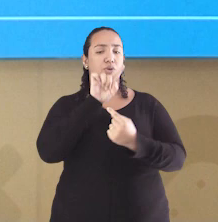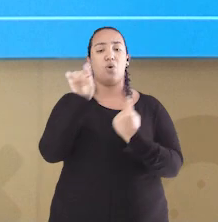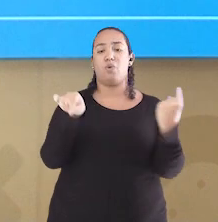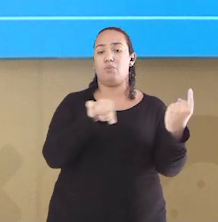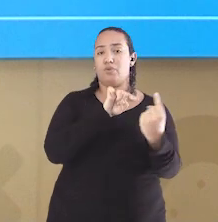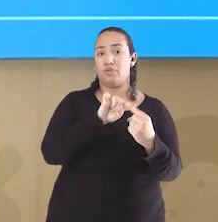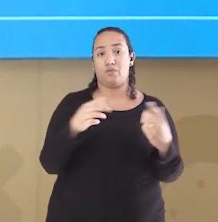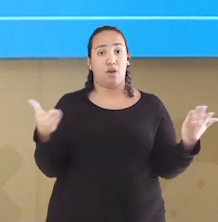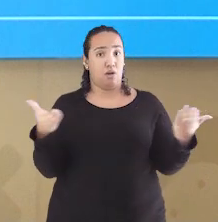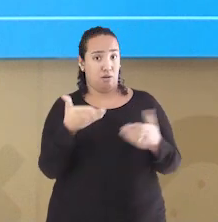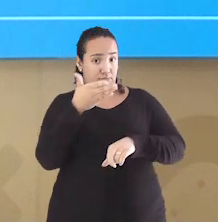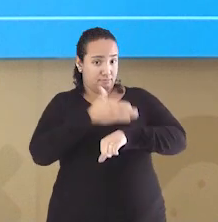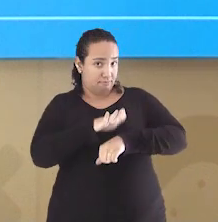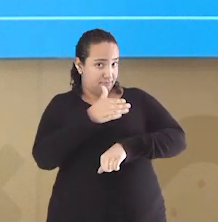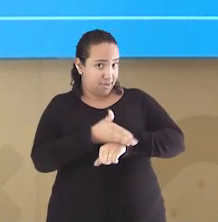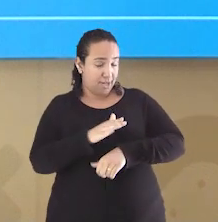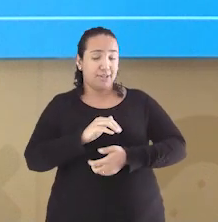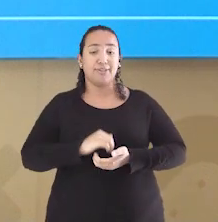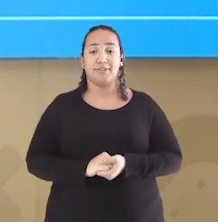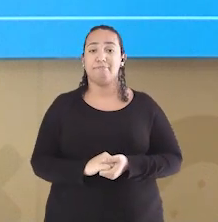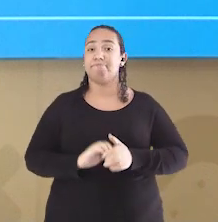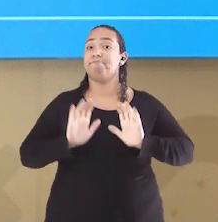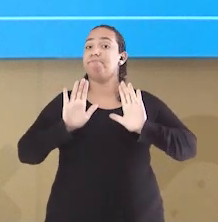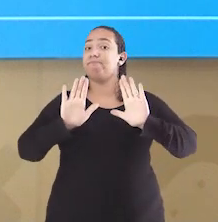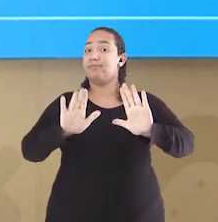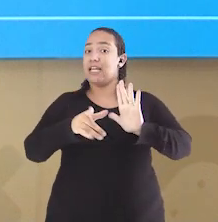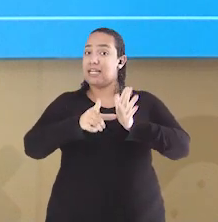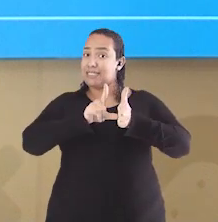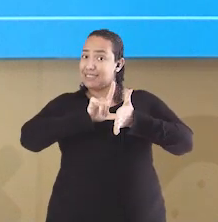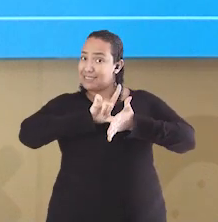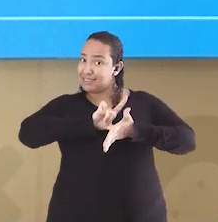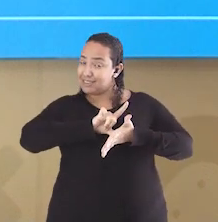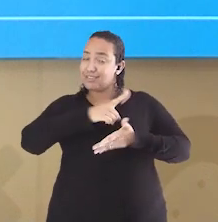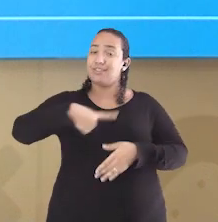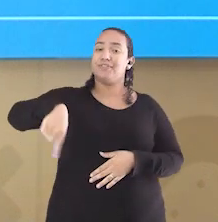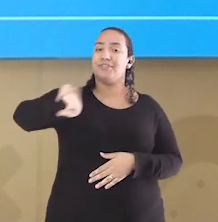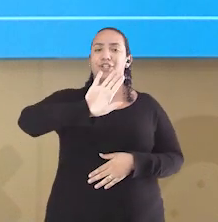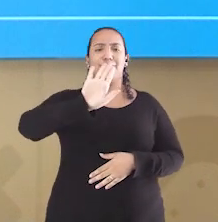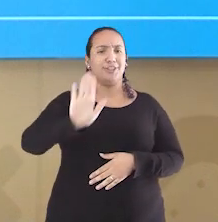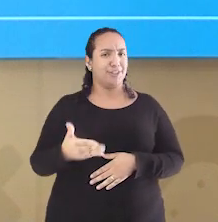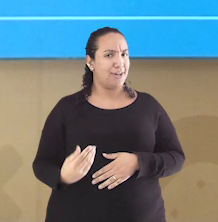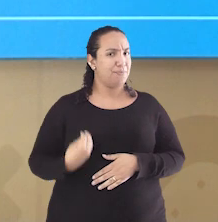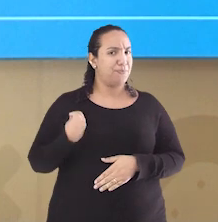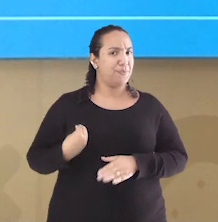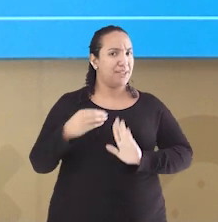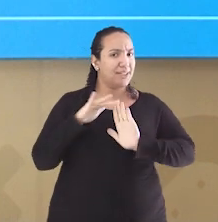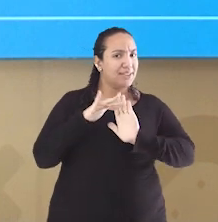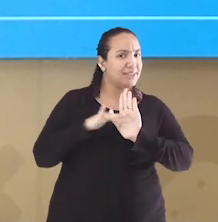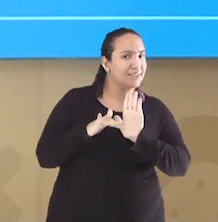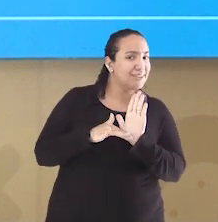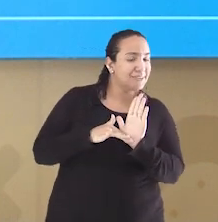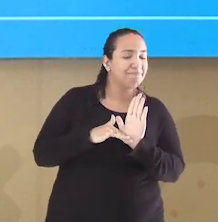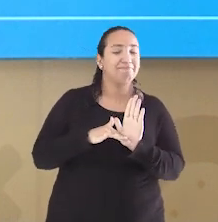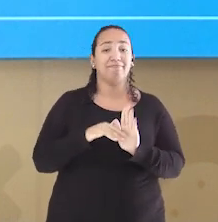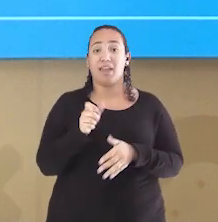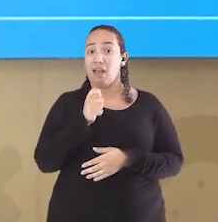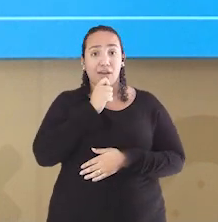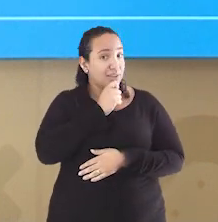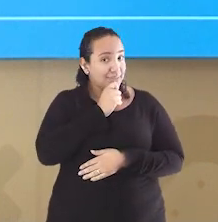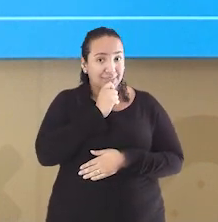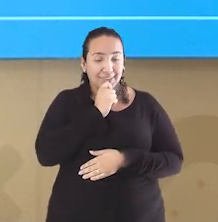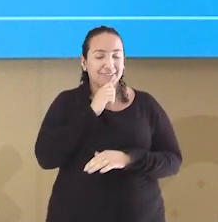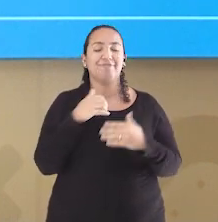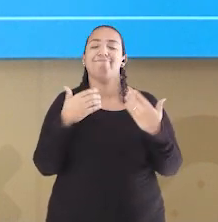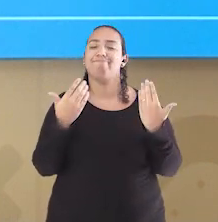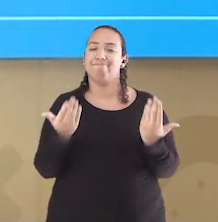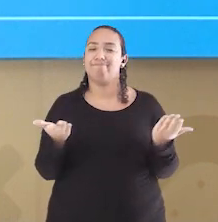objetivos, vamos praticar o que aprendemos hoje? Porém, antes, vocês já marcaram a presença de vocês na aula de hoje? Se ainda